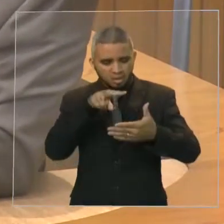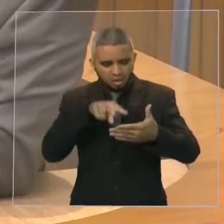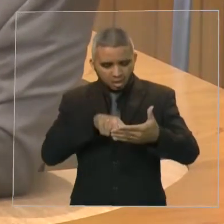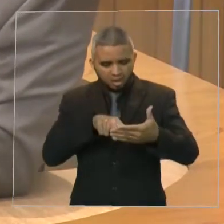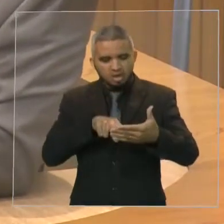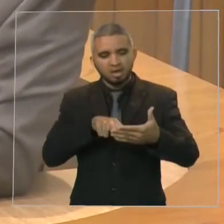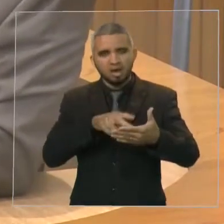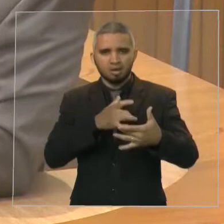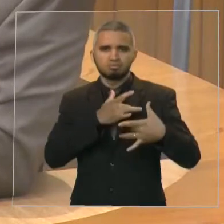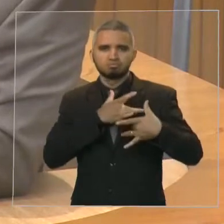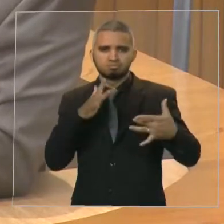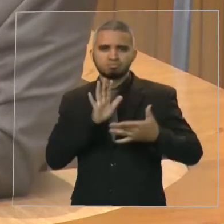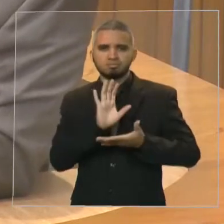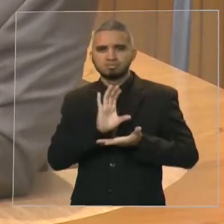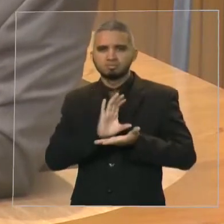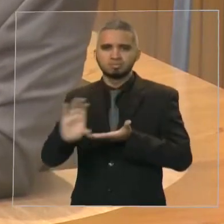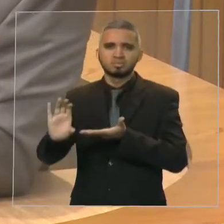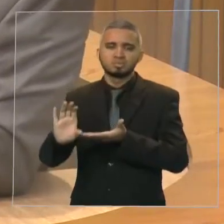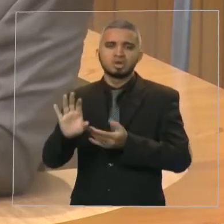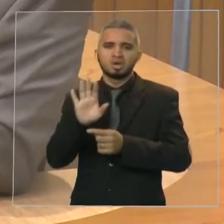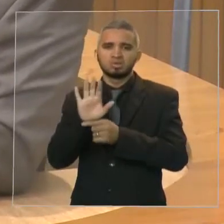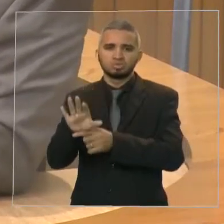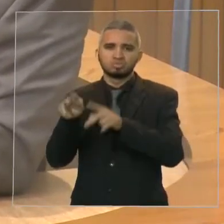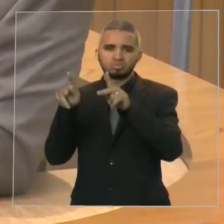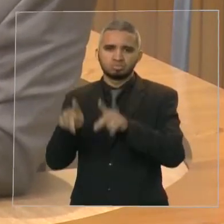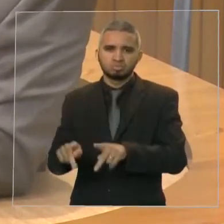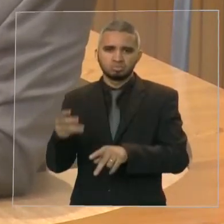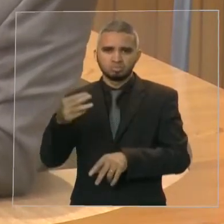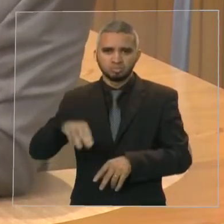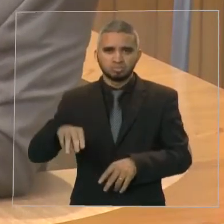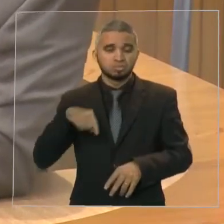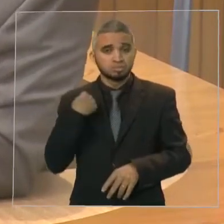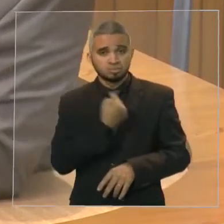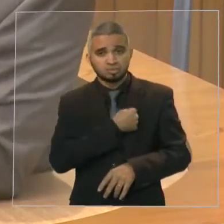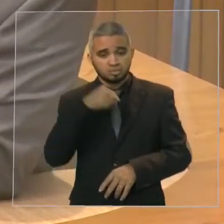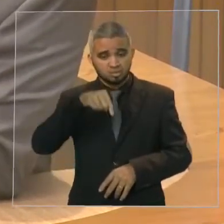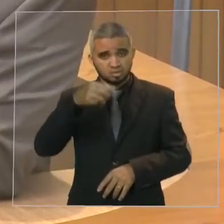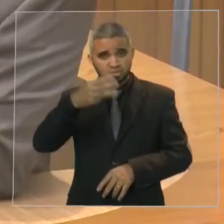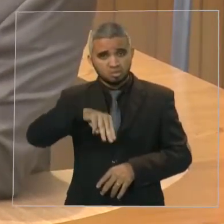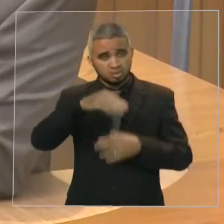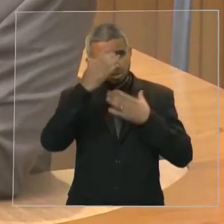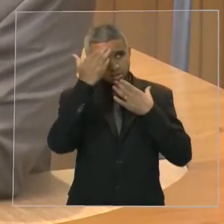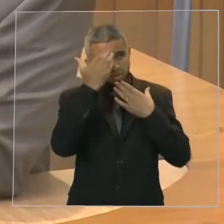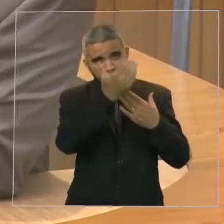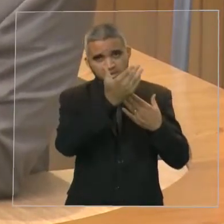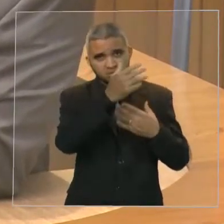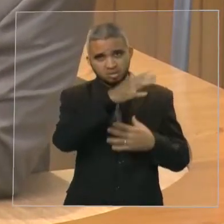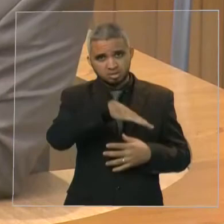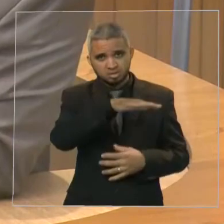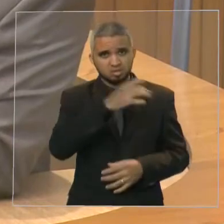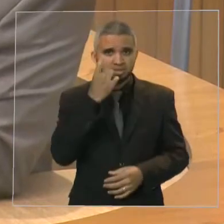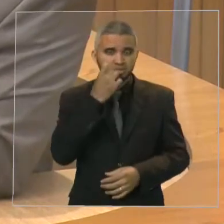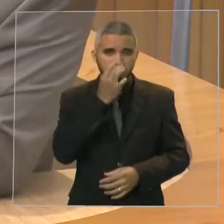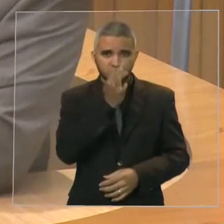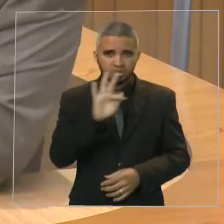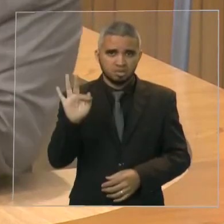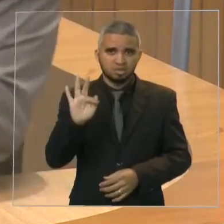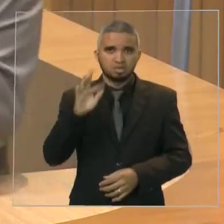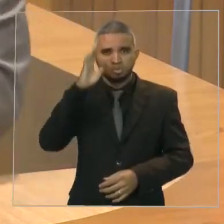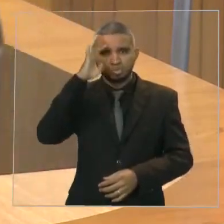do estado e o povo do Maranhão irá agradecer e o sonho daquele povo, deputado Edivaldo, será realizado. Muito obrigado.